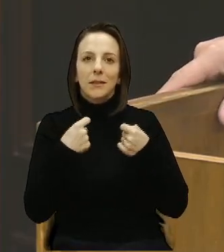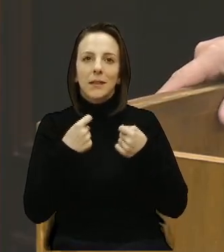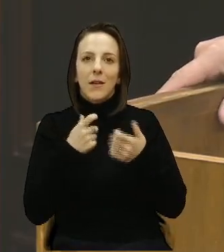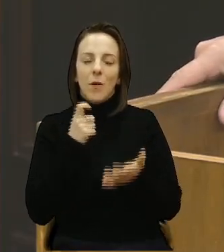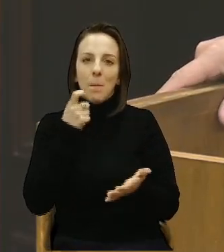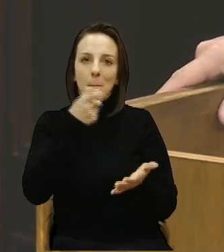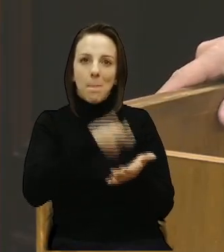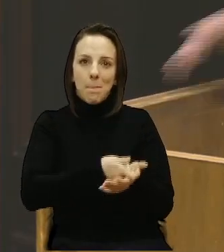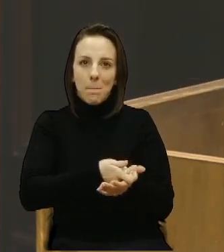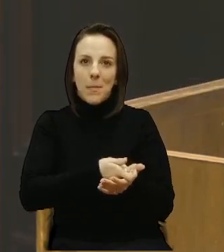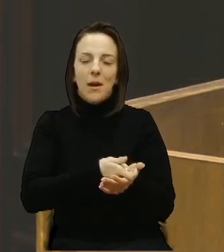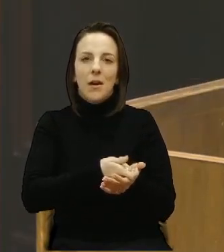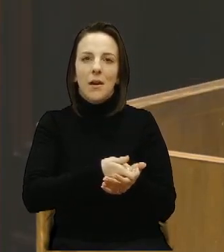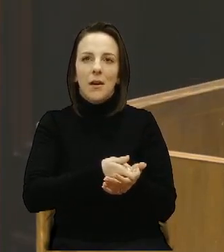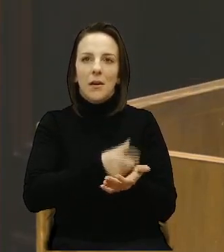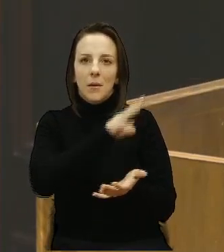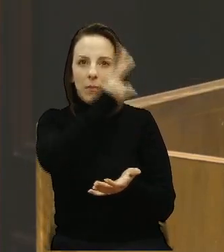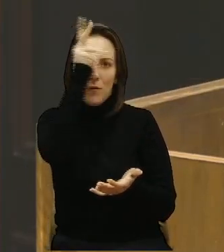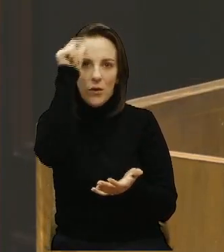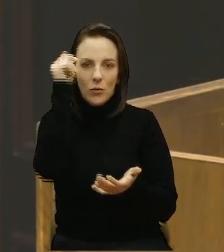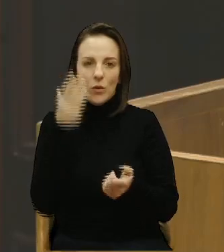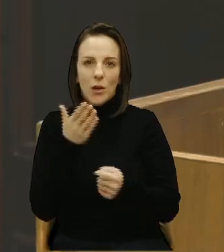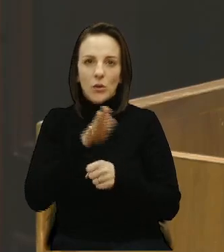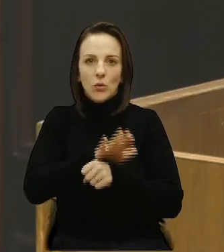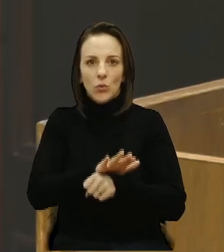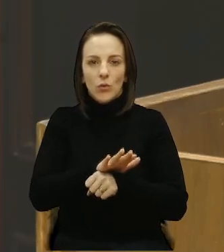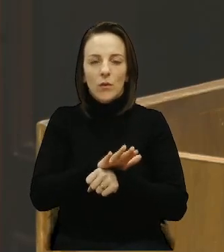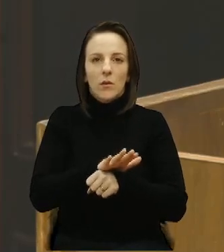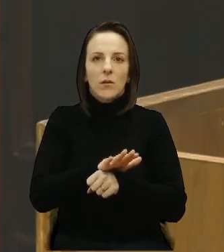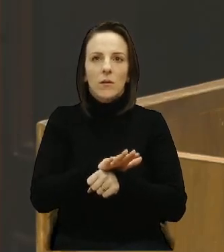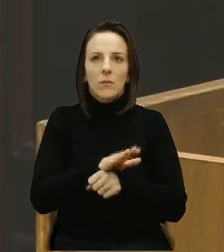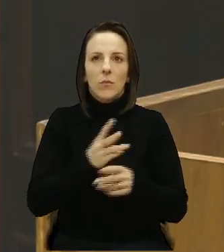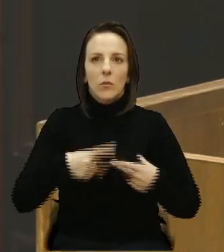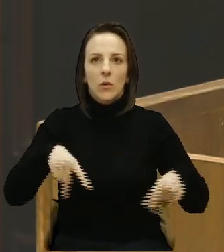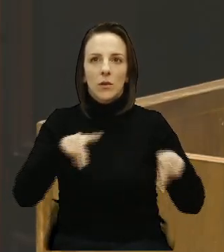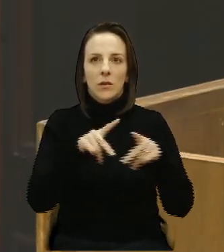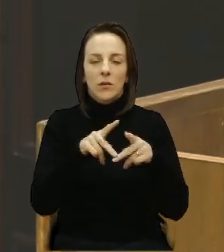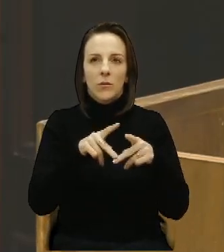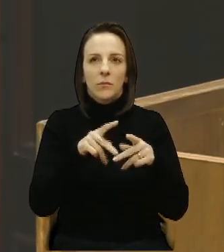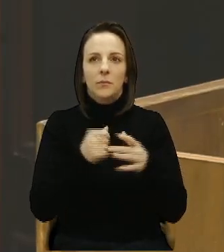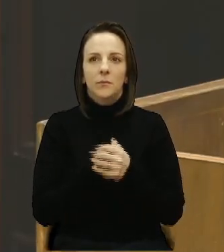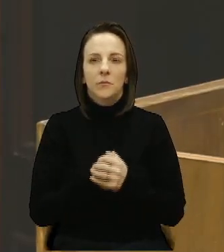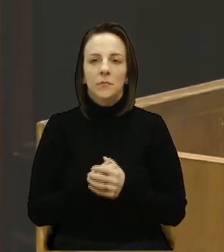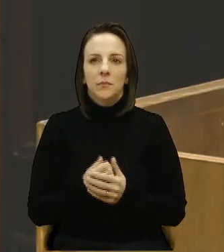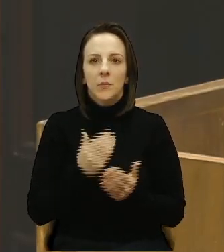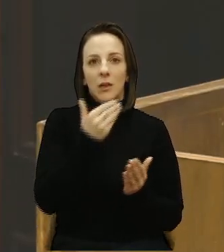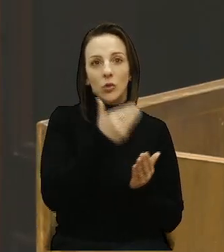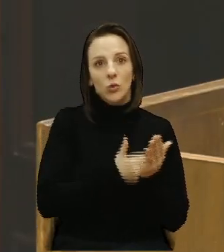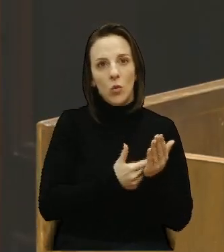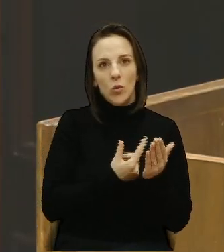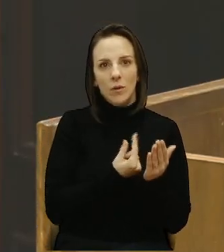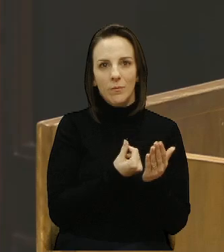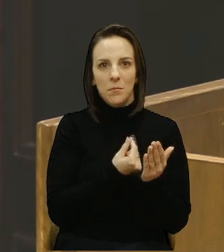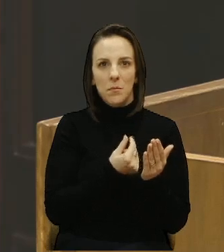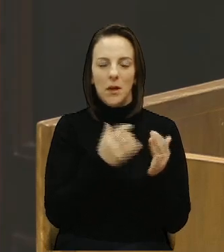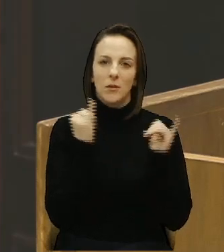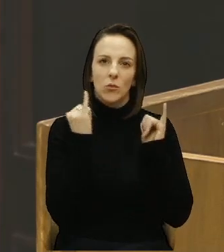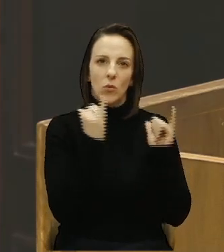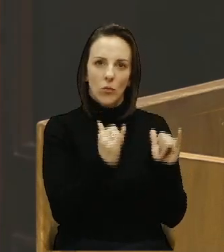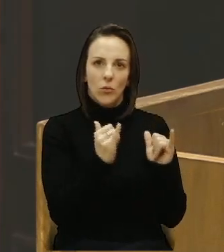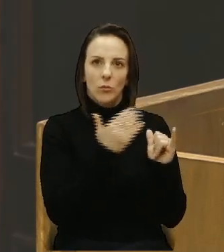transporte público. E o que eu venho propor aqui, talvez seja um pouco